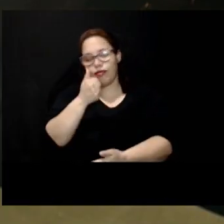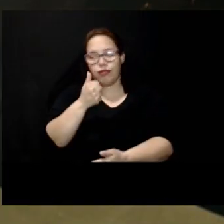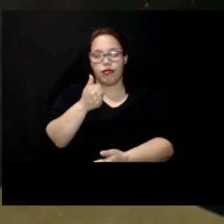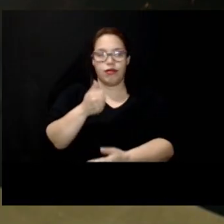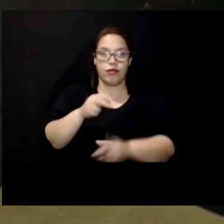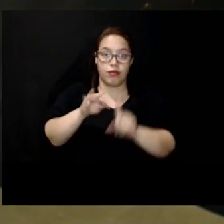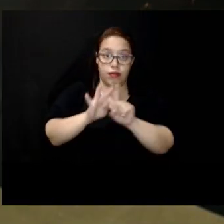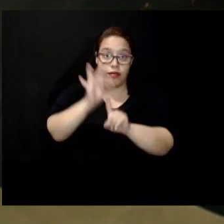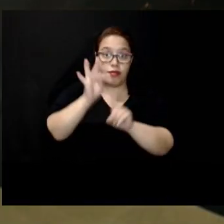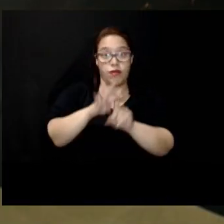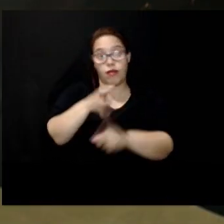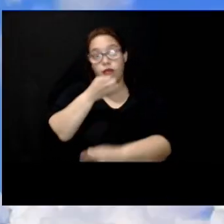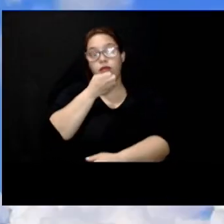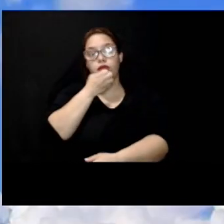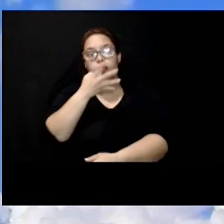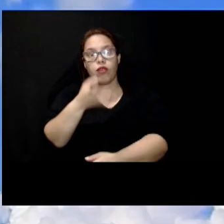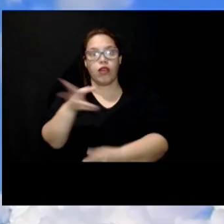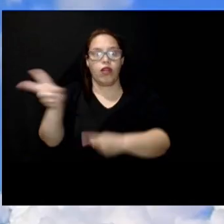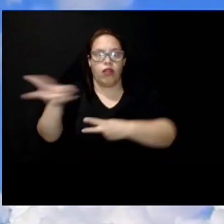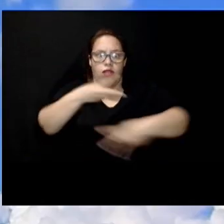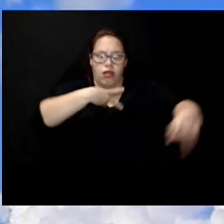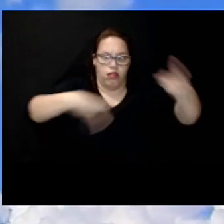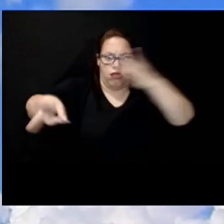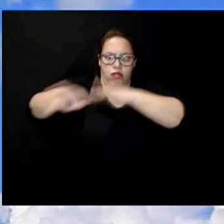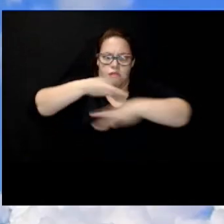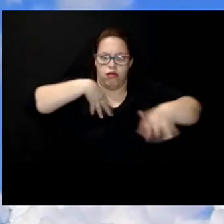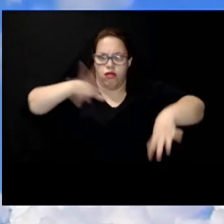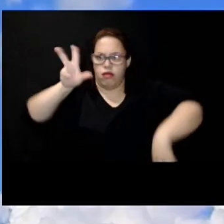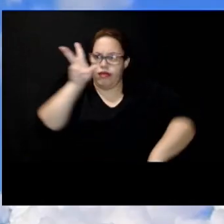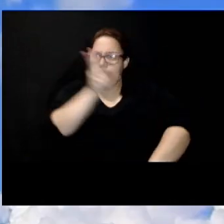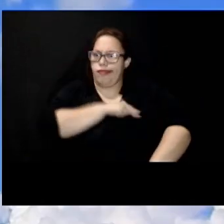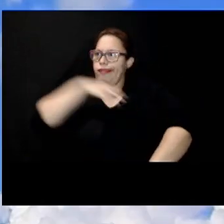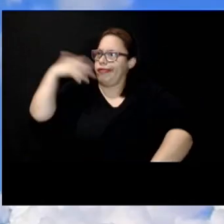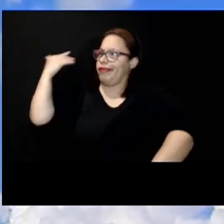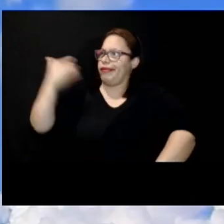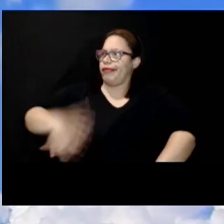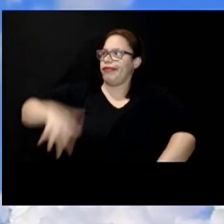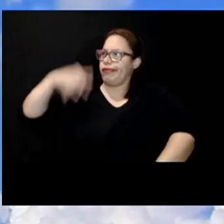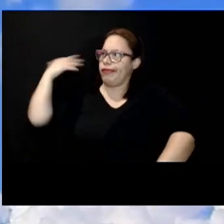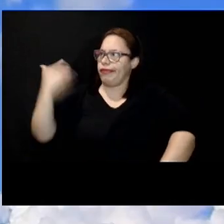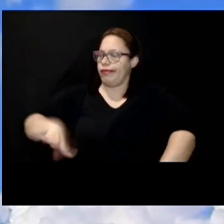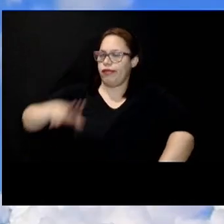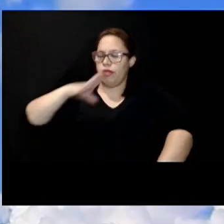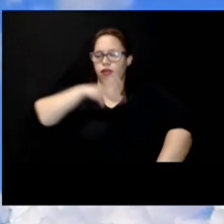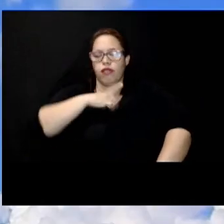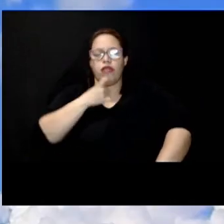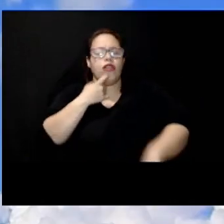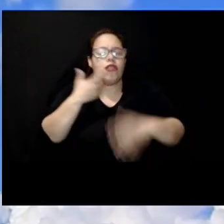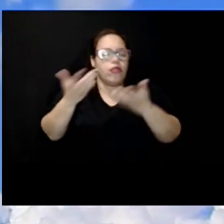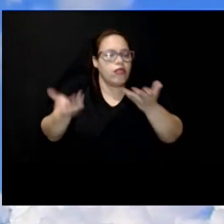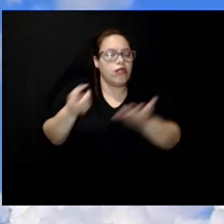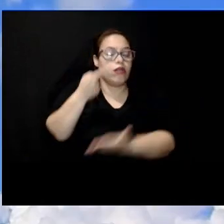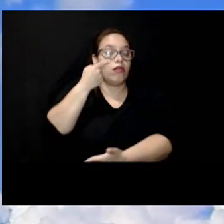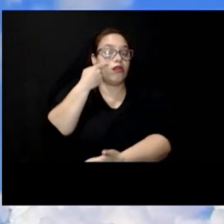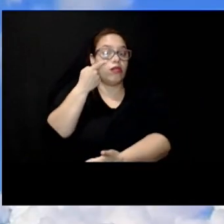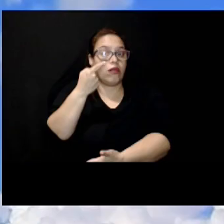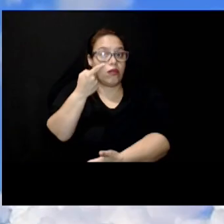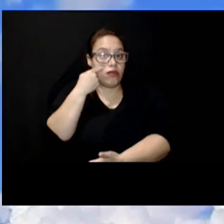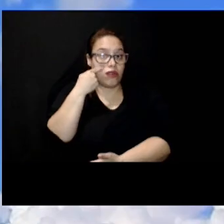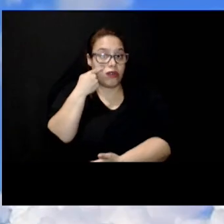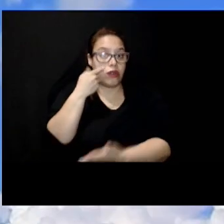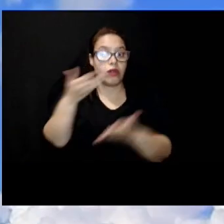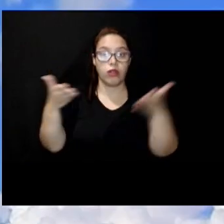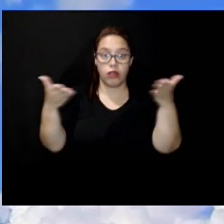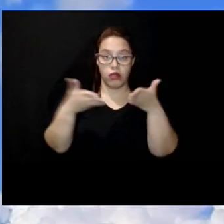Bom, gente, que vento é esse, Tá ventando demais aqui na cidade de Campinas. E olha, hoje a mínima